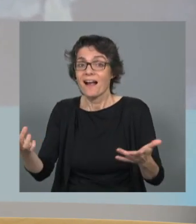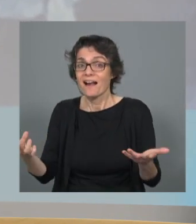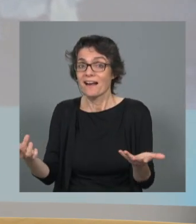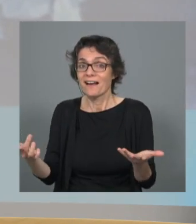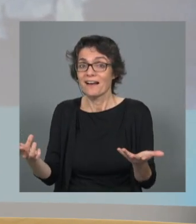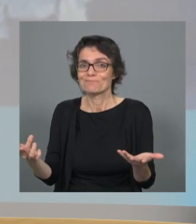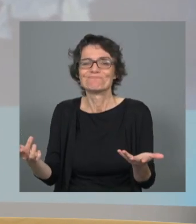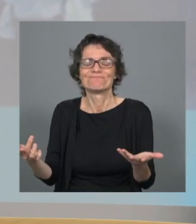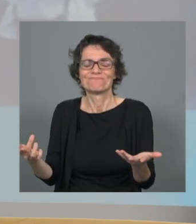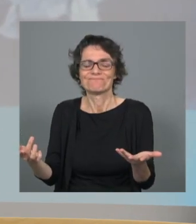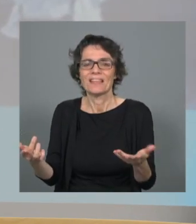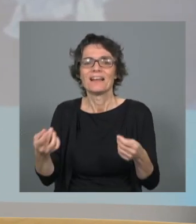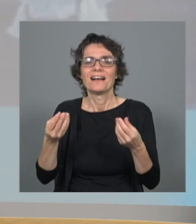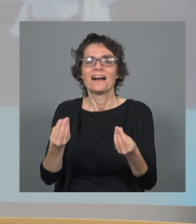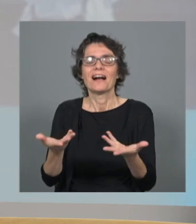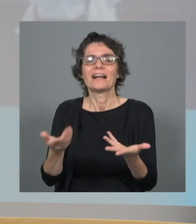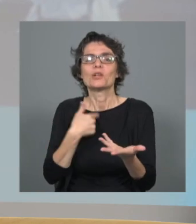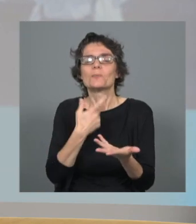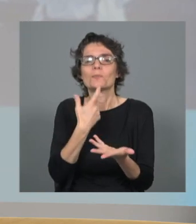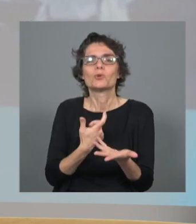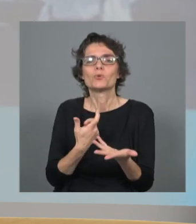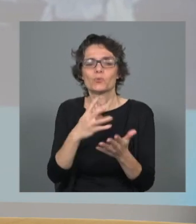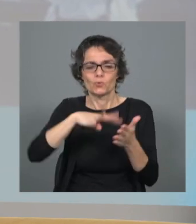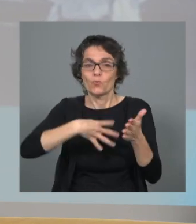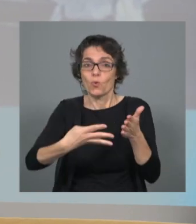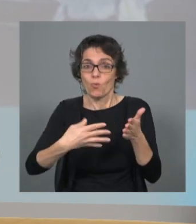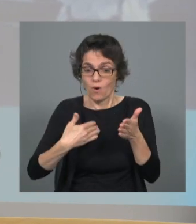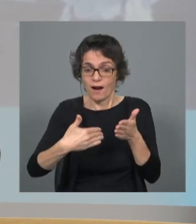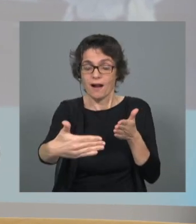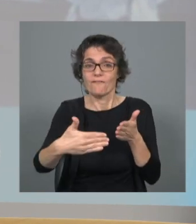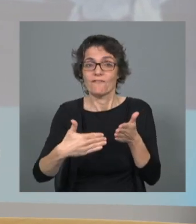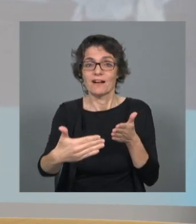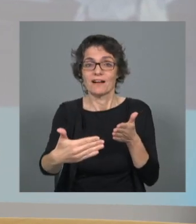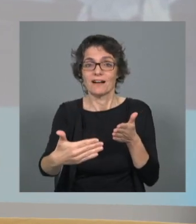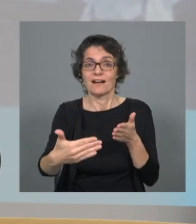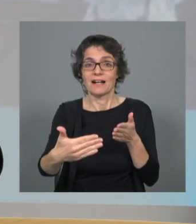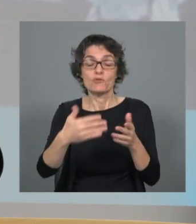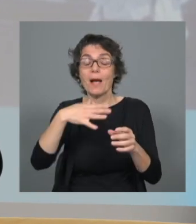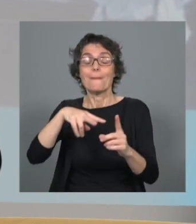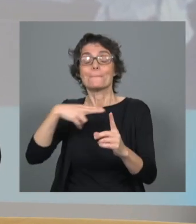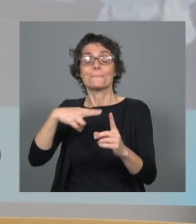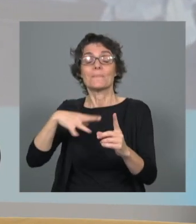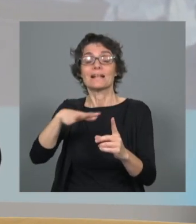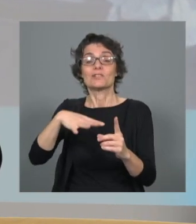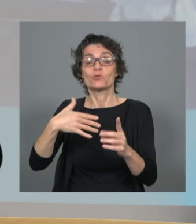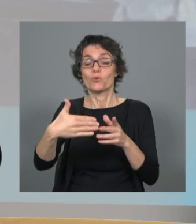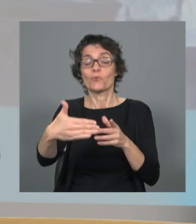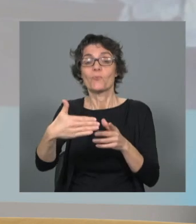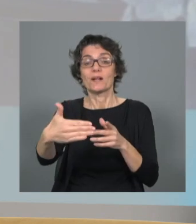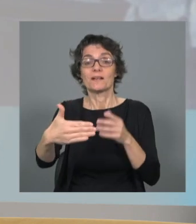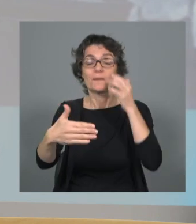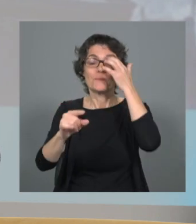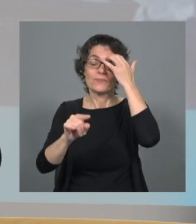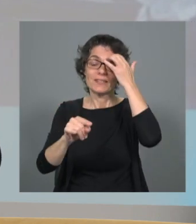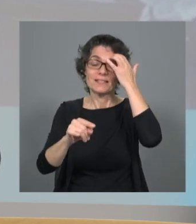Ou seja, há um quadro nos próximos tempos que, se nada for feito, tenderá a aumentar